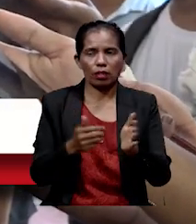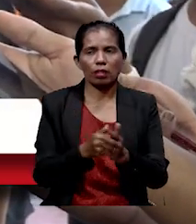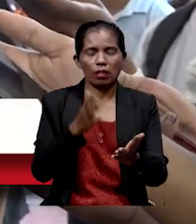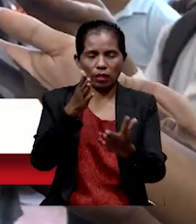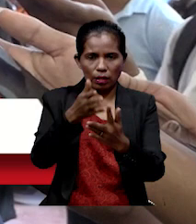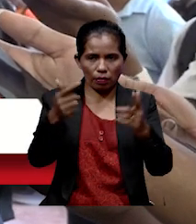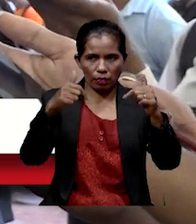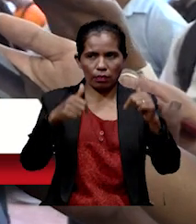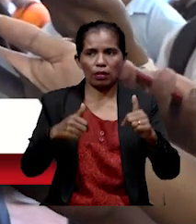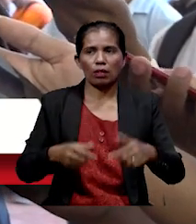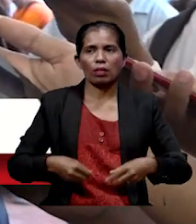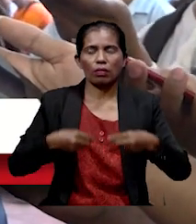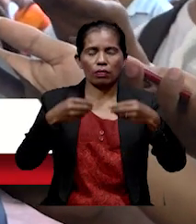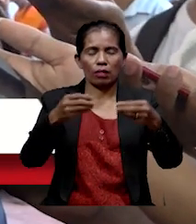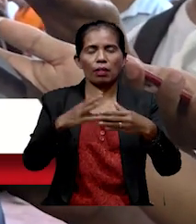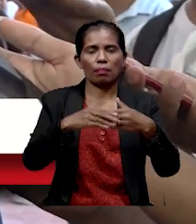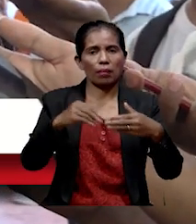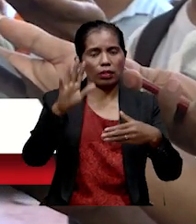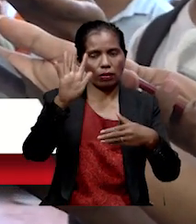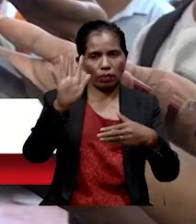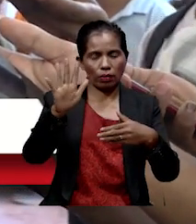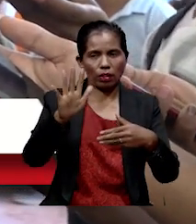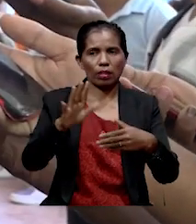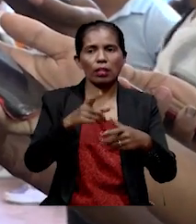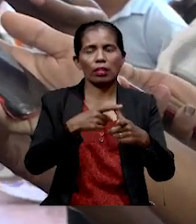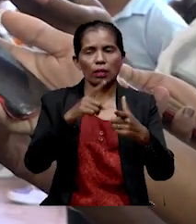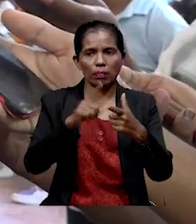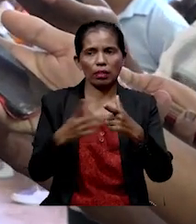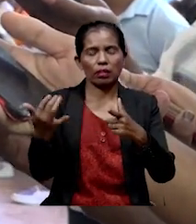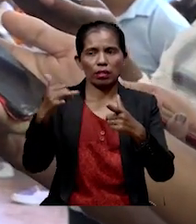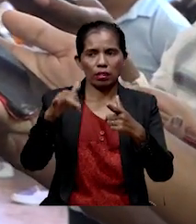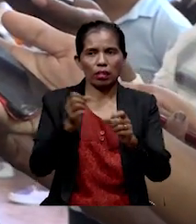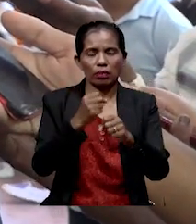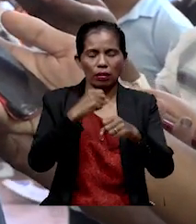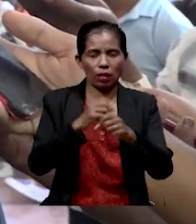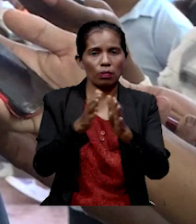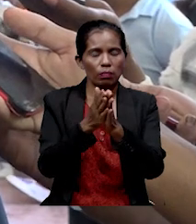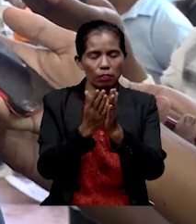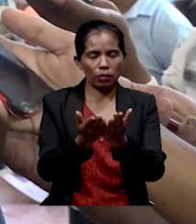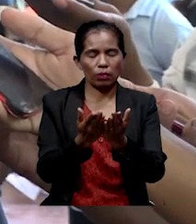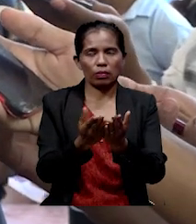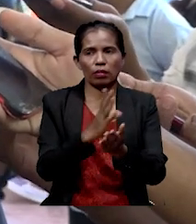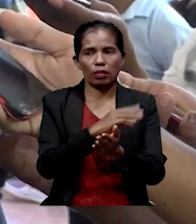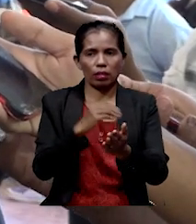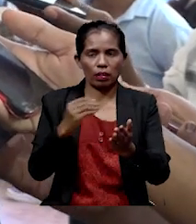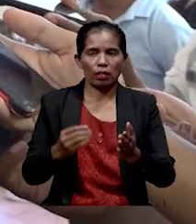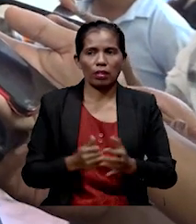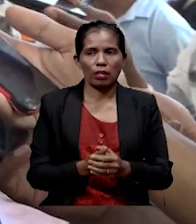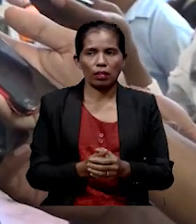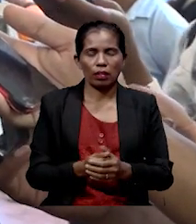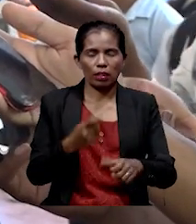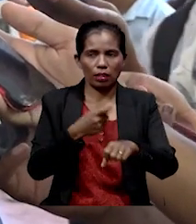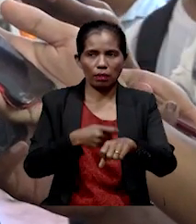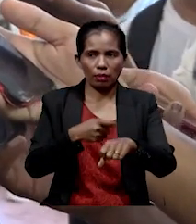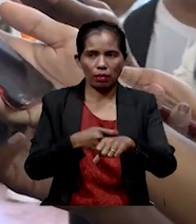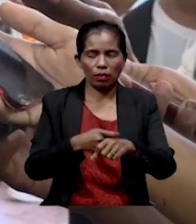mai entrega 4 dolar cada pessoa depois para siratu produs manual orientasang. No manual orientação ninia tempo nebe